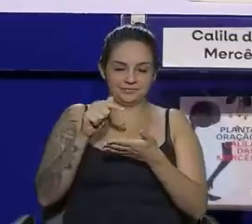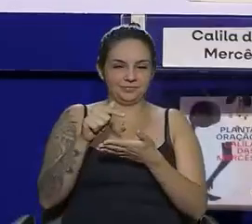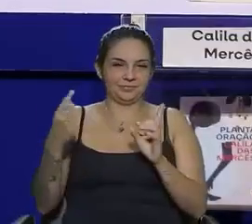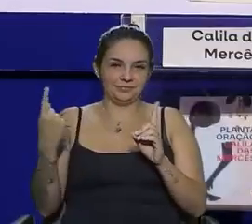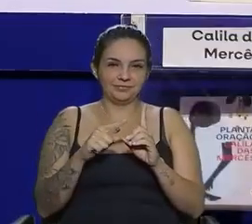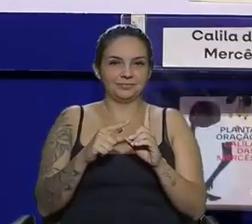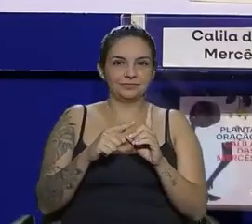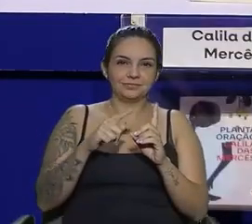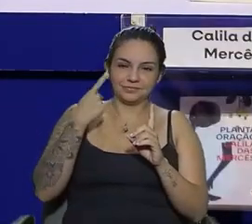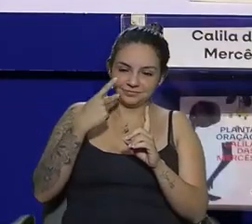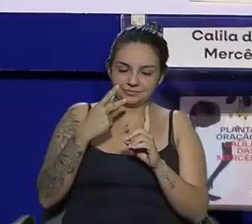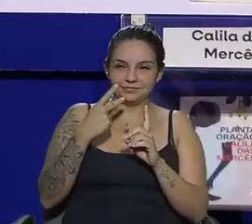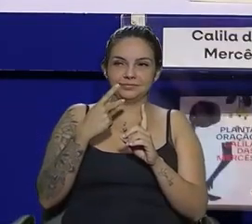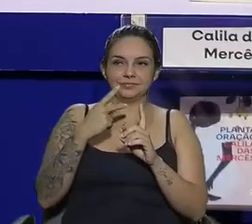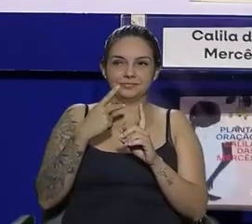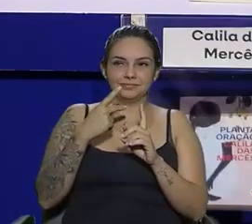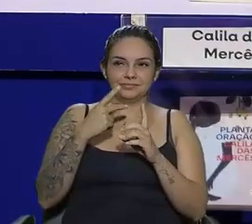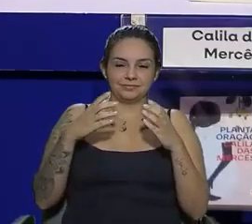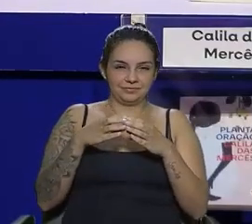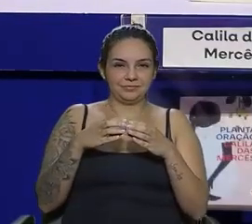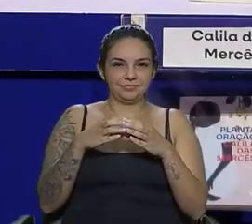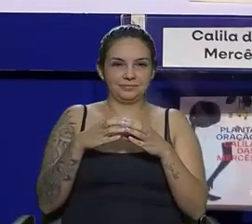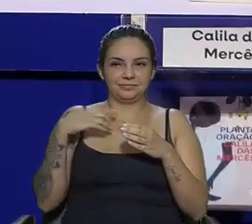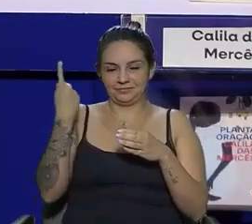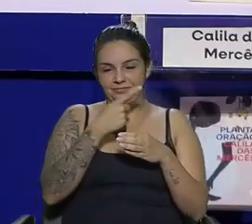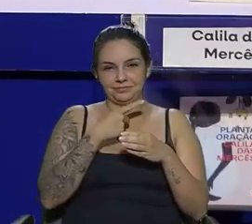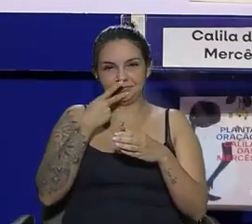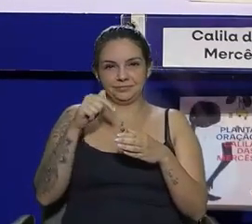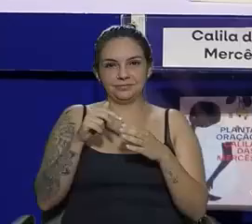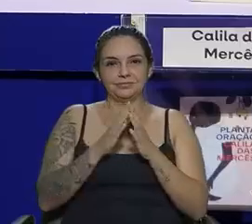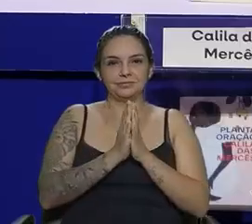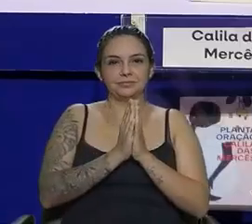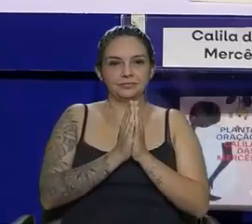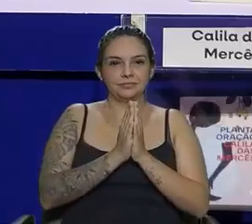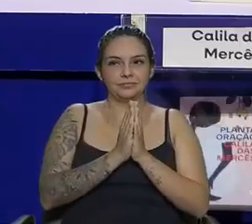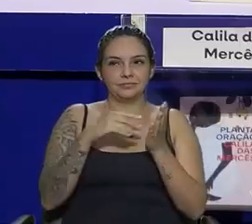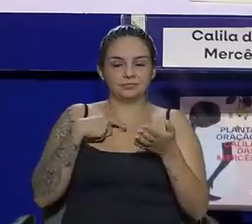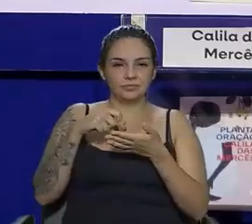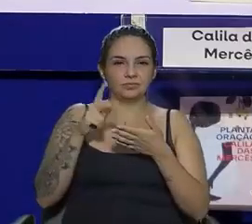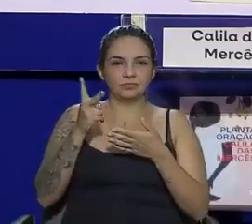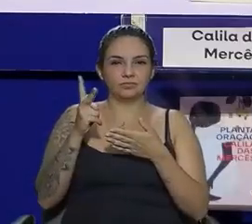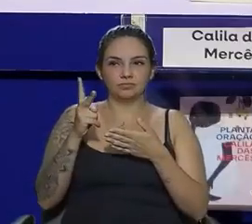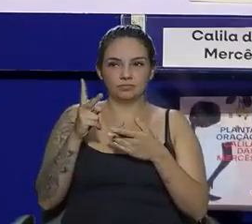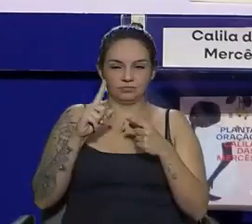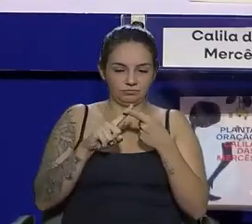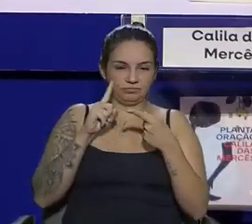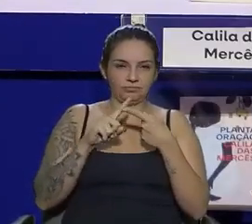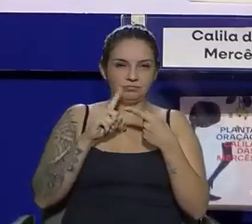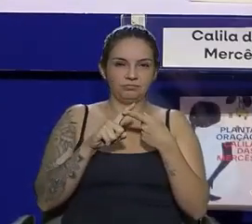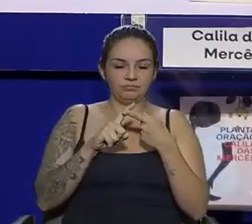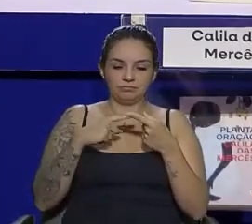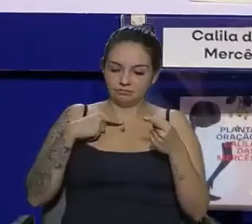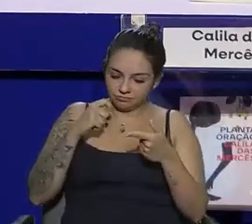e das narrativas e das autorias e da coletividade que a gente está falando aqui. Eu escrevo sempre para me vingar, e eu falo